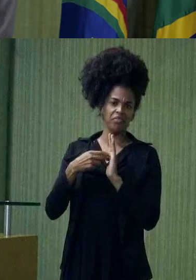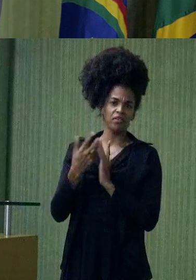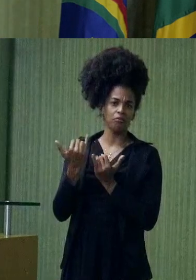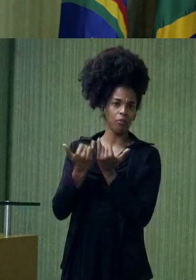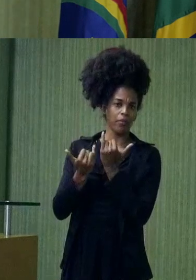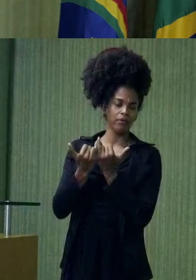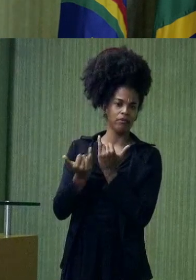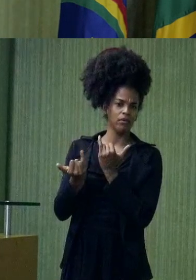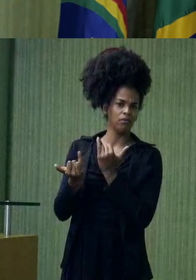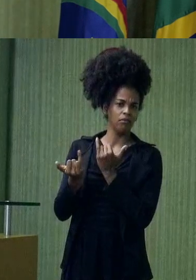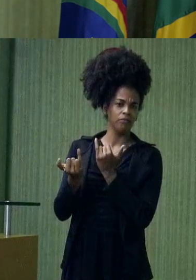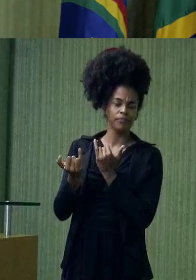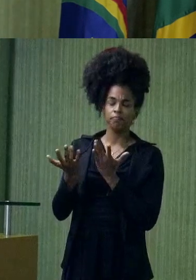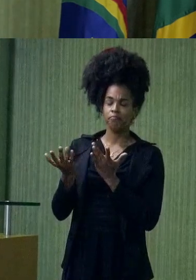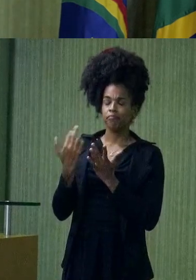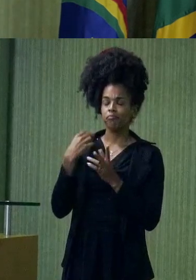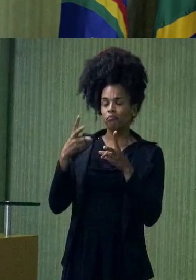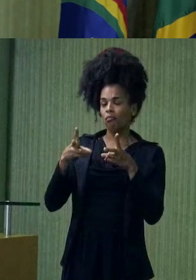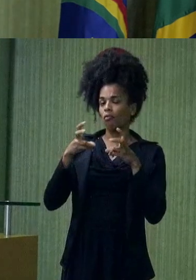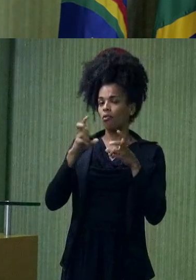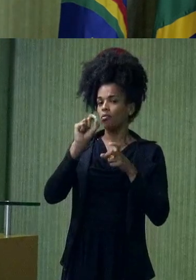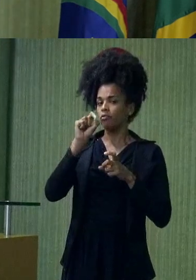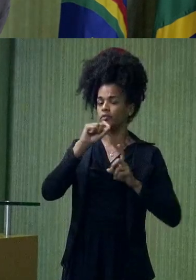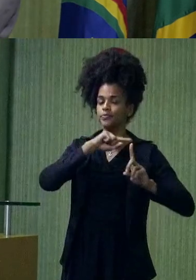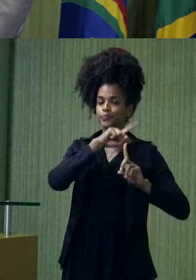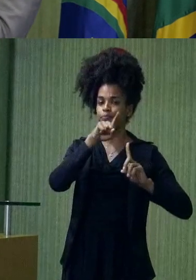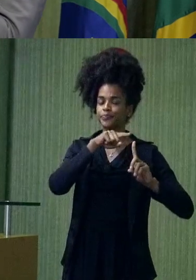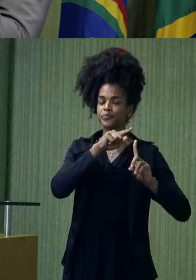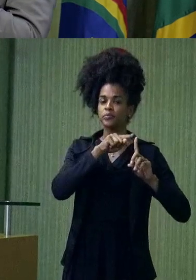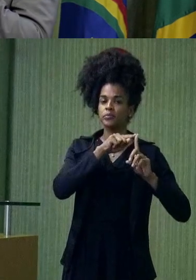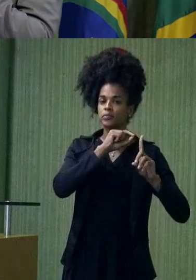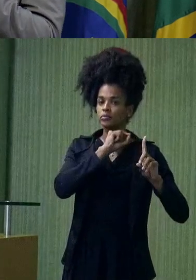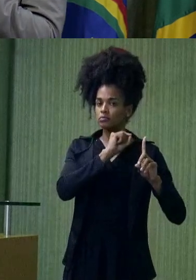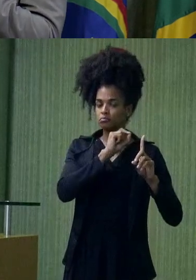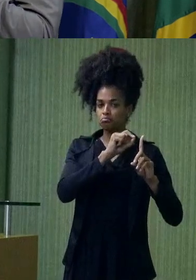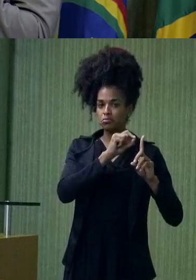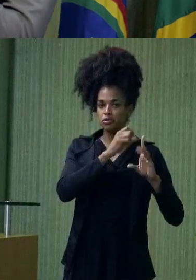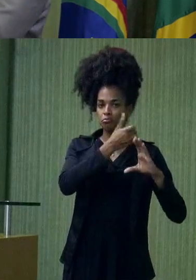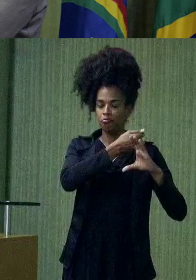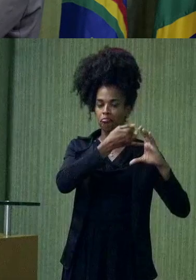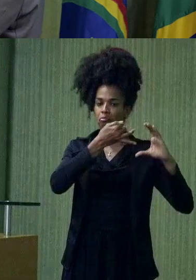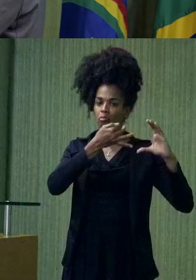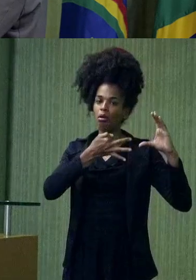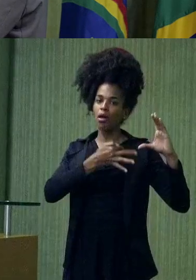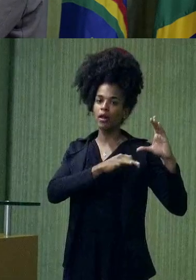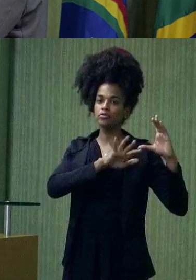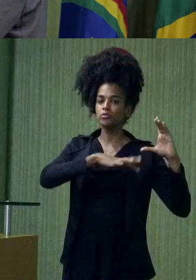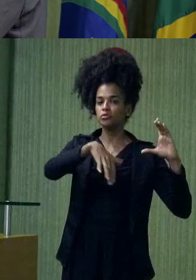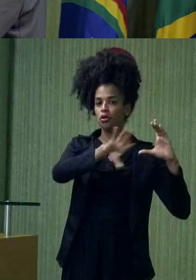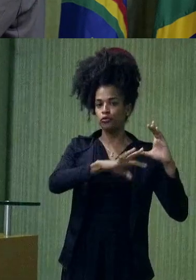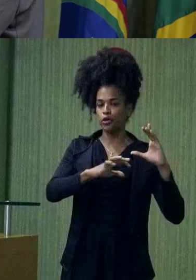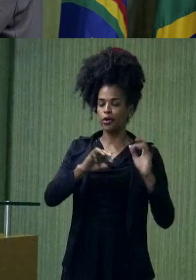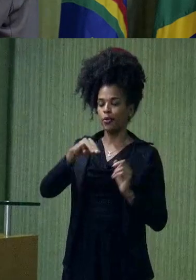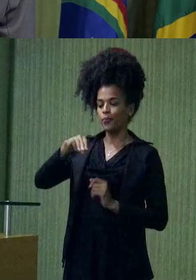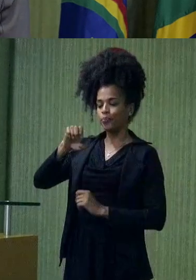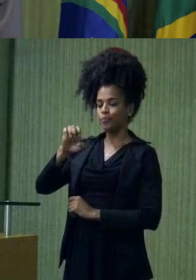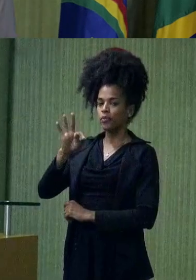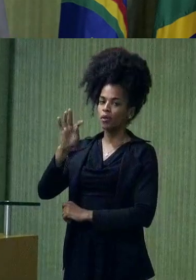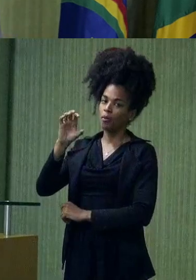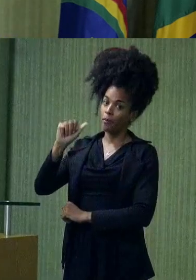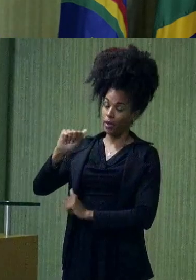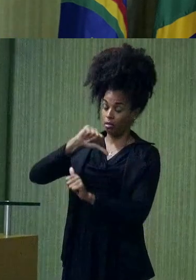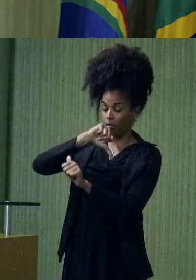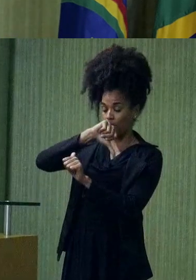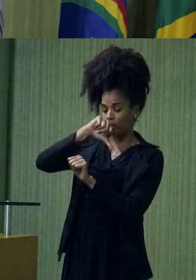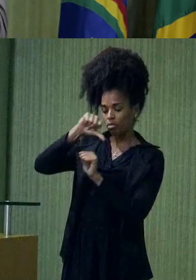que que eu o que que eu vislumbro aqui que os objetivos né eles têm um caráter mais genérico a meta efetivamente é a transformação